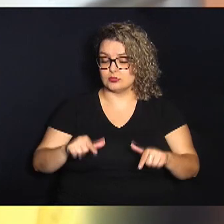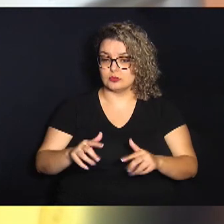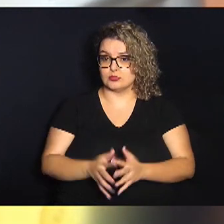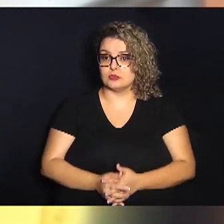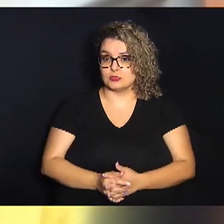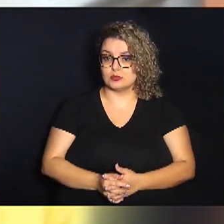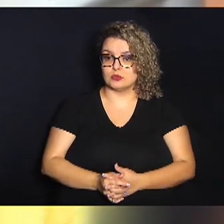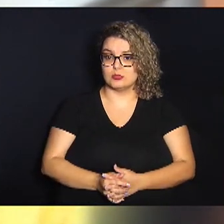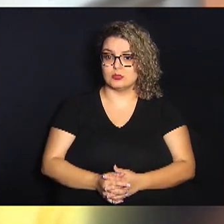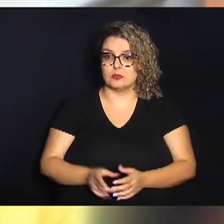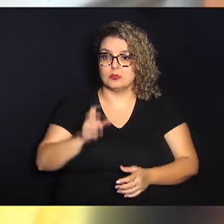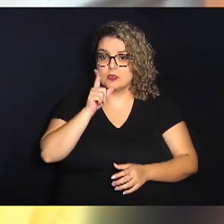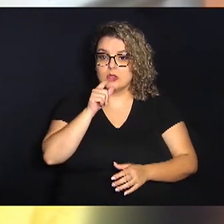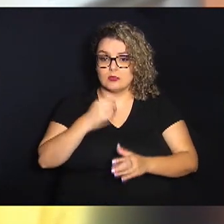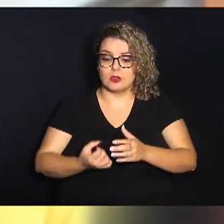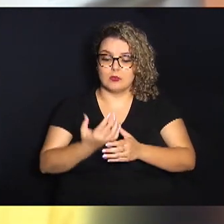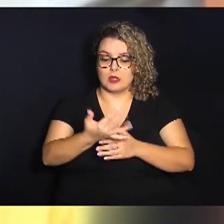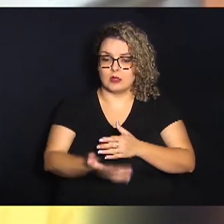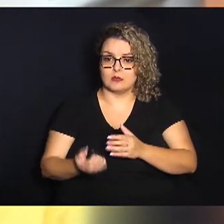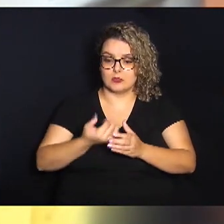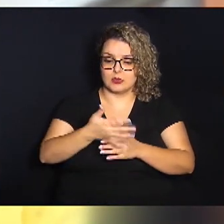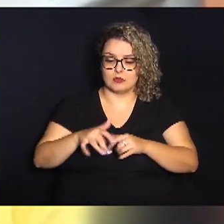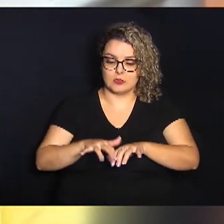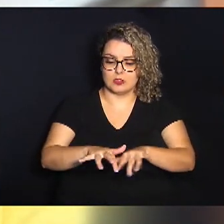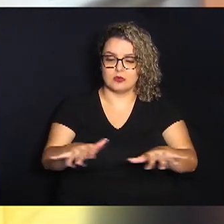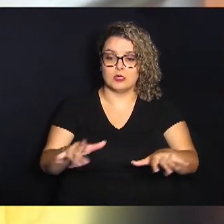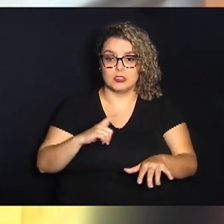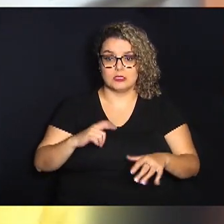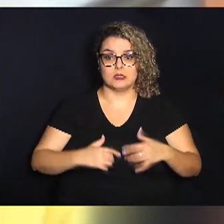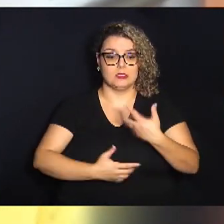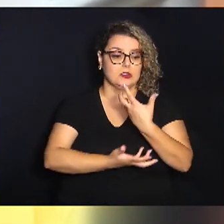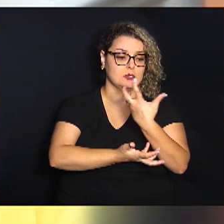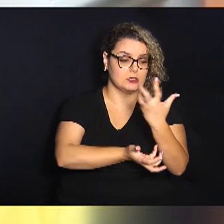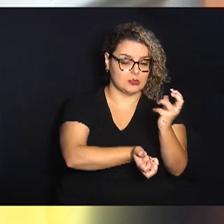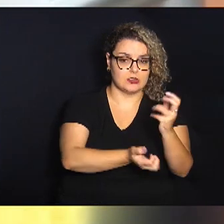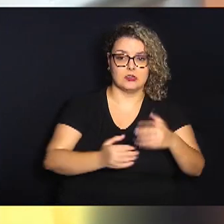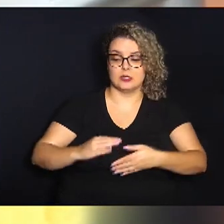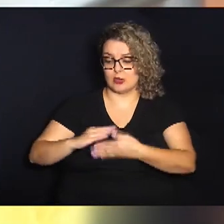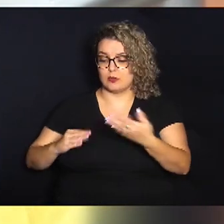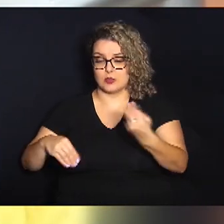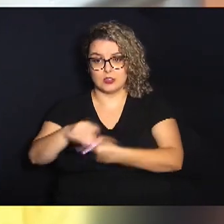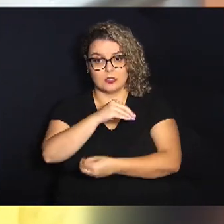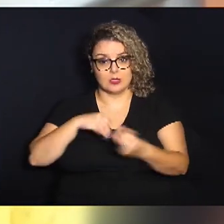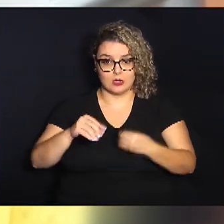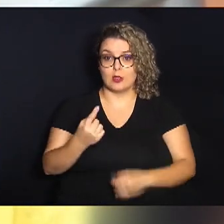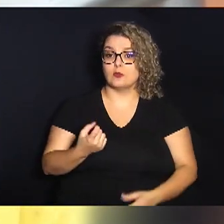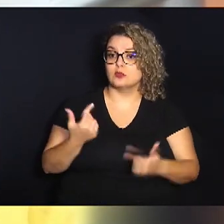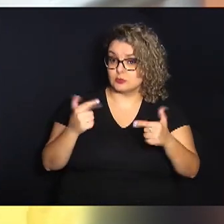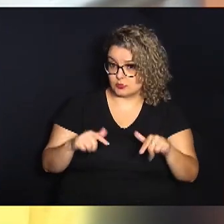onde brota muita água, ali tem uma vegetação de cerrado e mata atlântica, tudo no